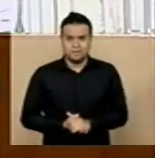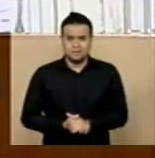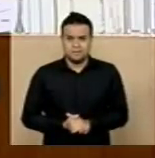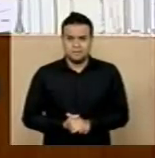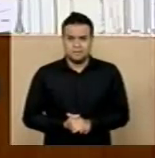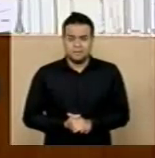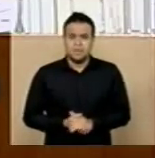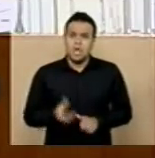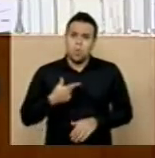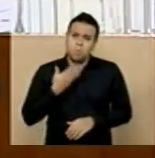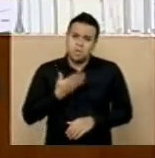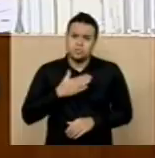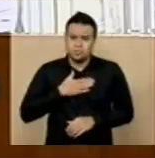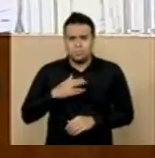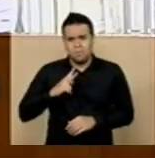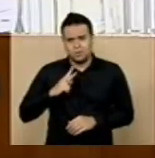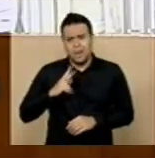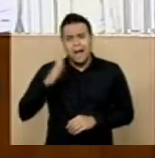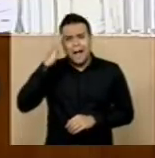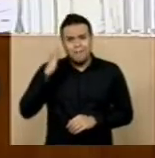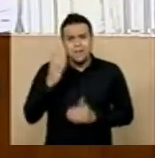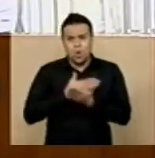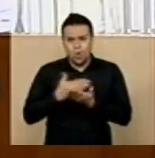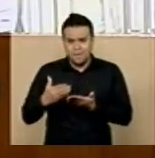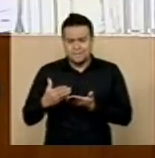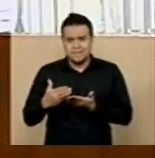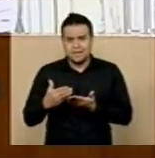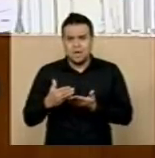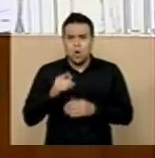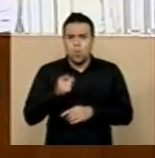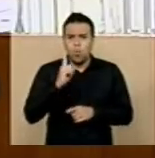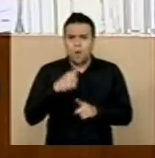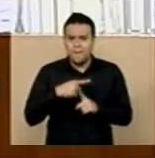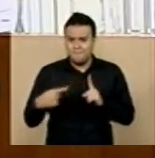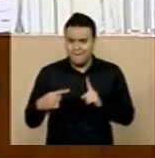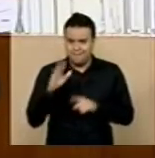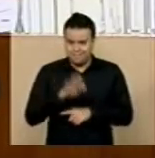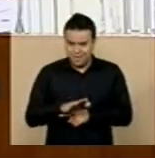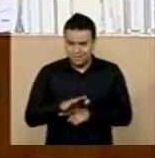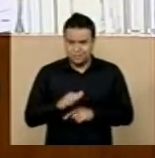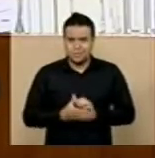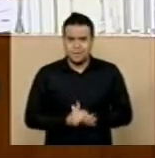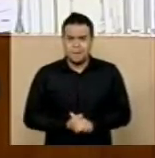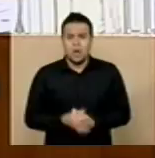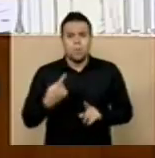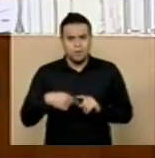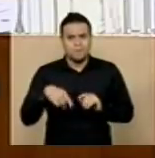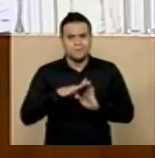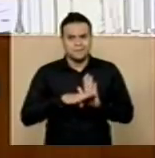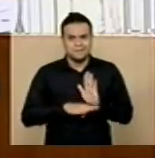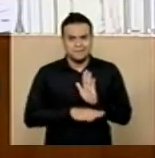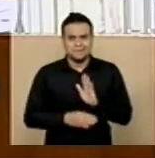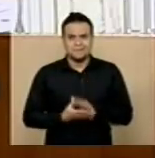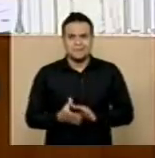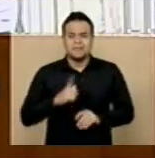num pedido pessoal, se amanhã nós poderíamos então começar pelo menos 1:30 da tarde, considerando que temos uma pauta carregada e, como o